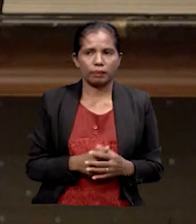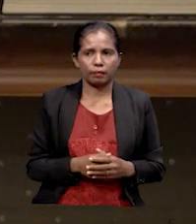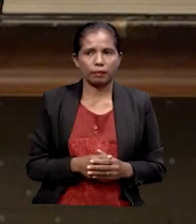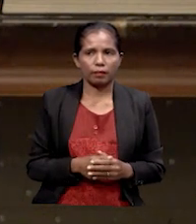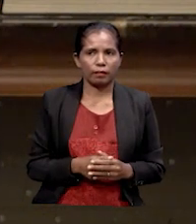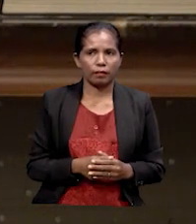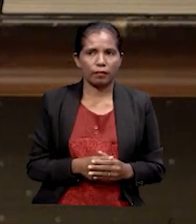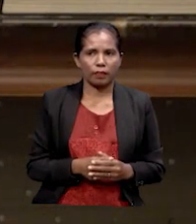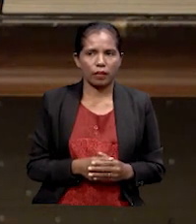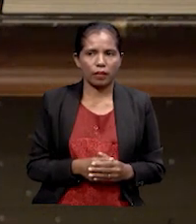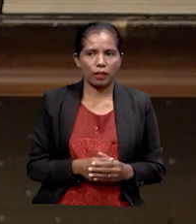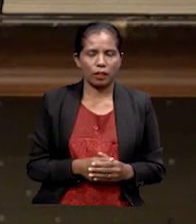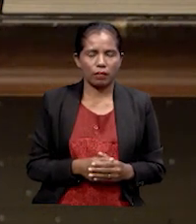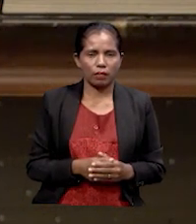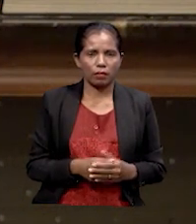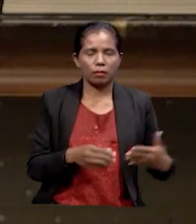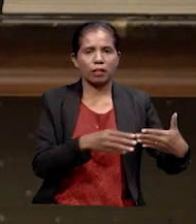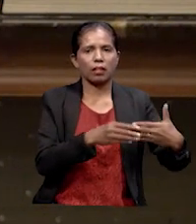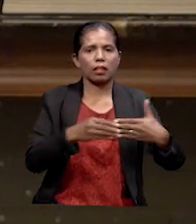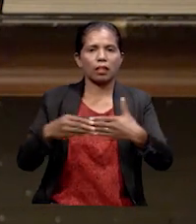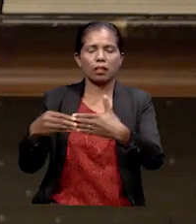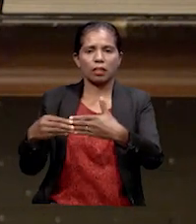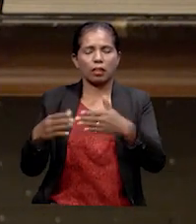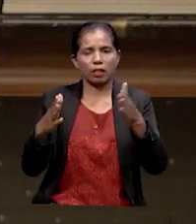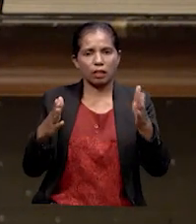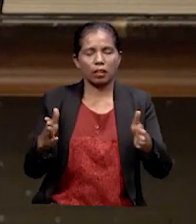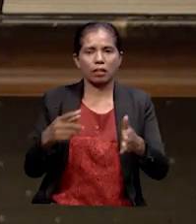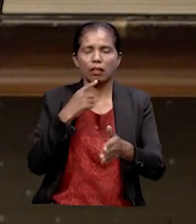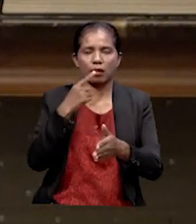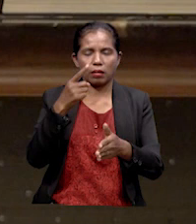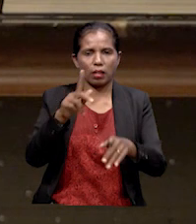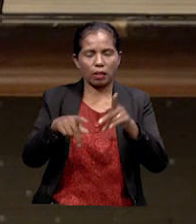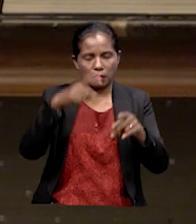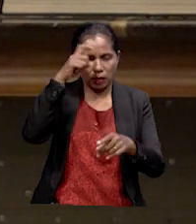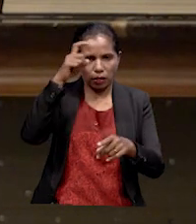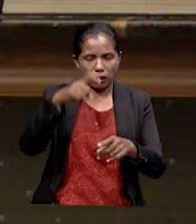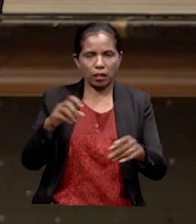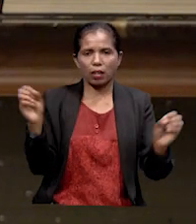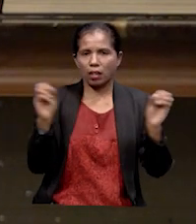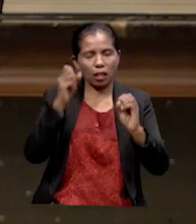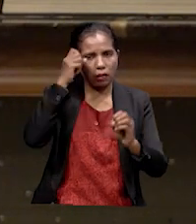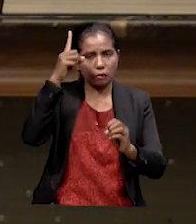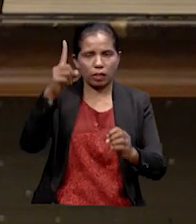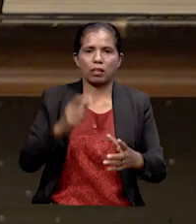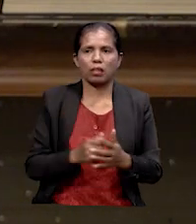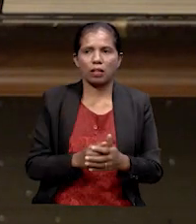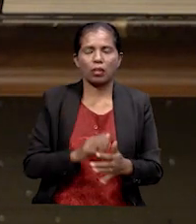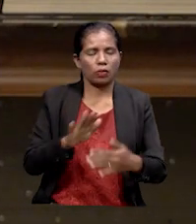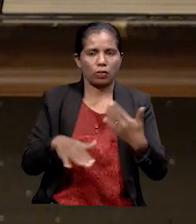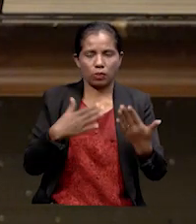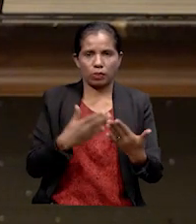Tanto da Luma, líder balun ka acadêmica, NGO balun la compreende, boa